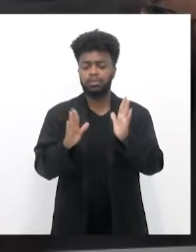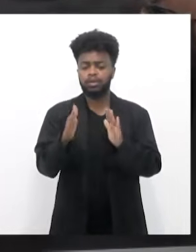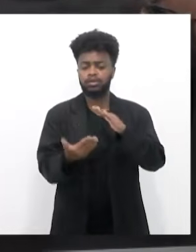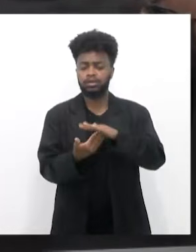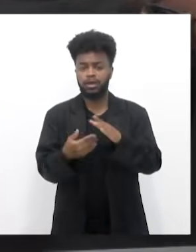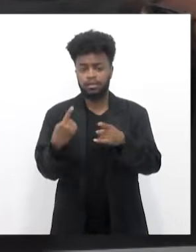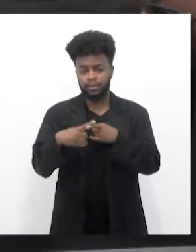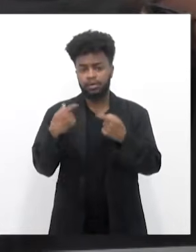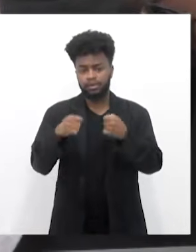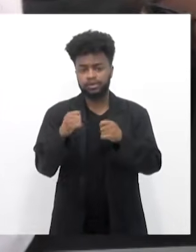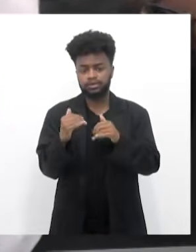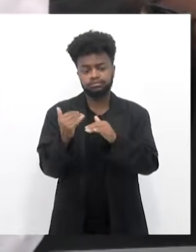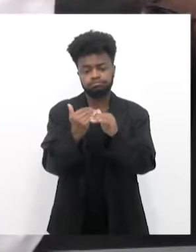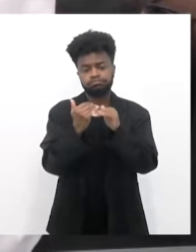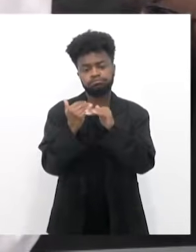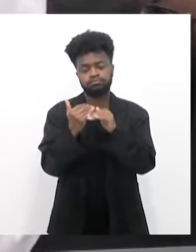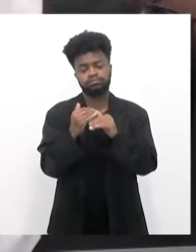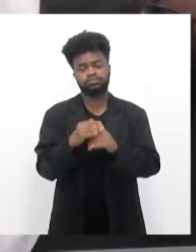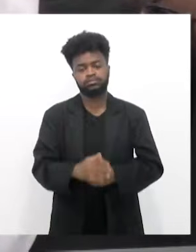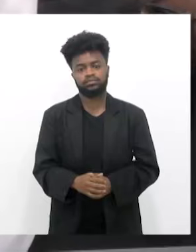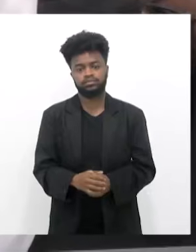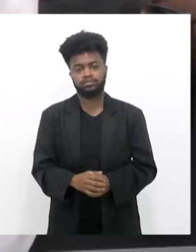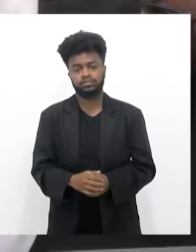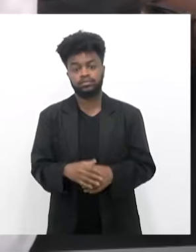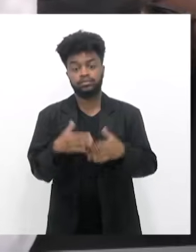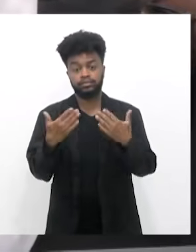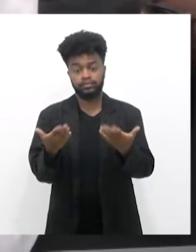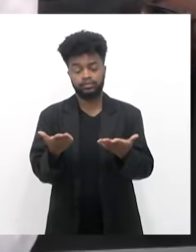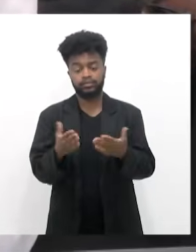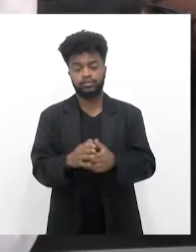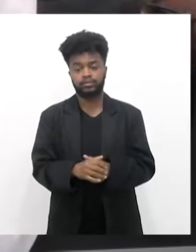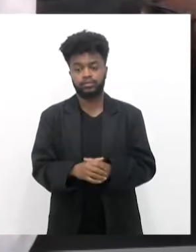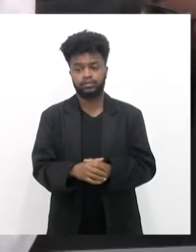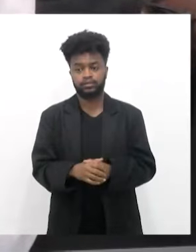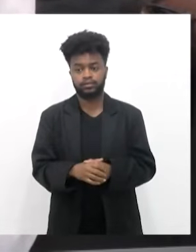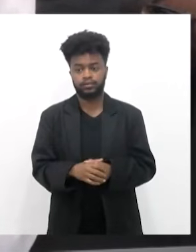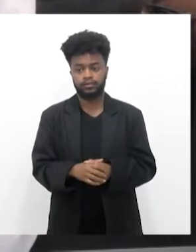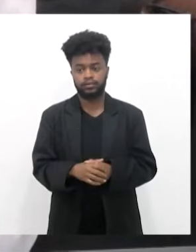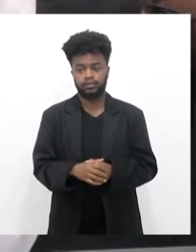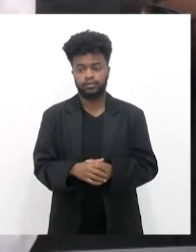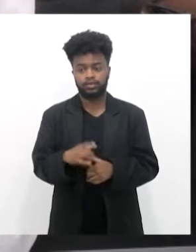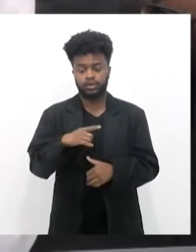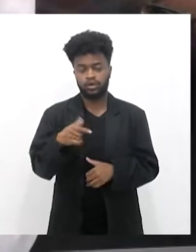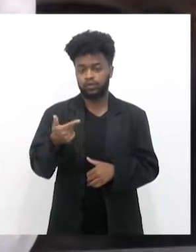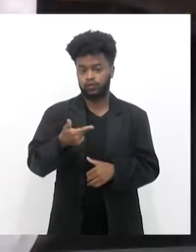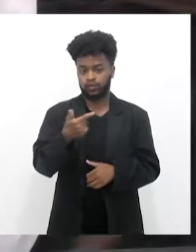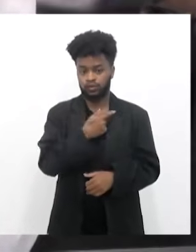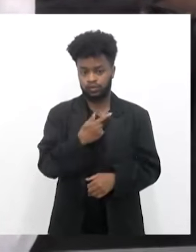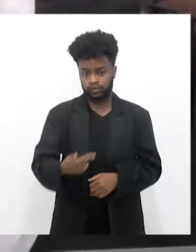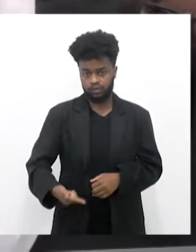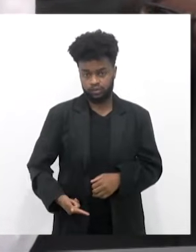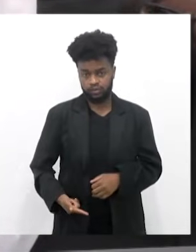garantir isonomia. Veja, desde que o vice-governador